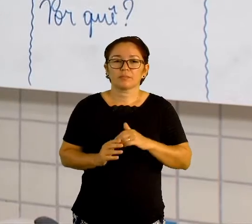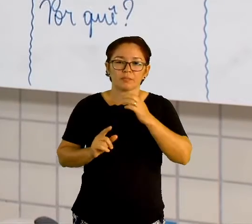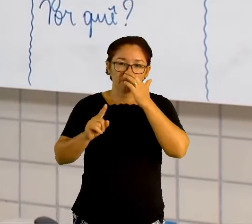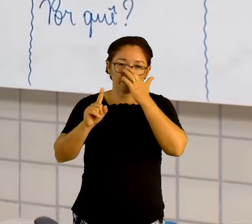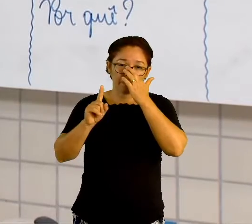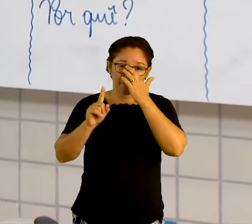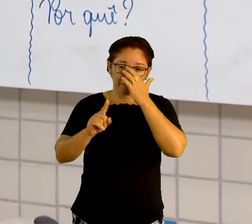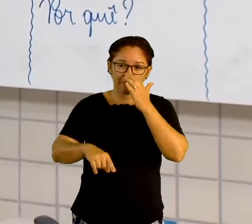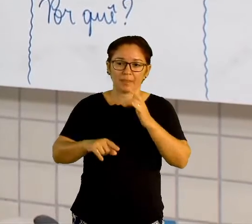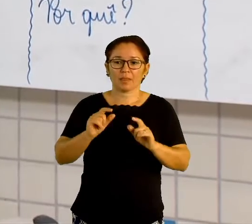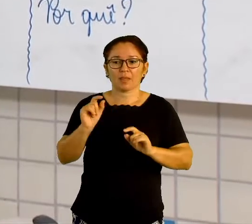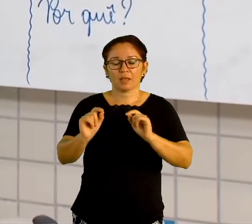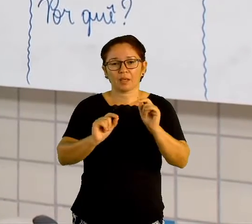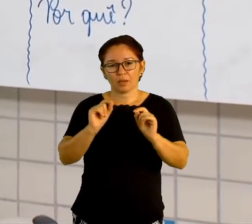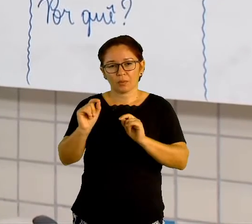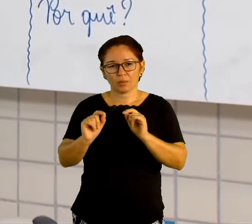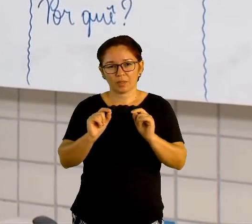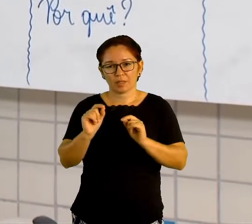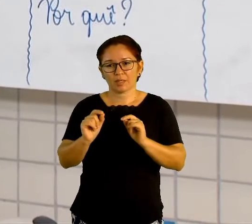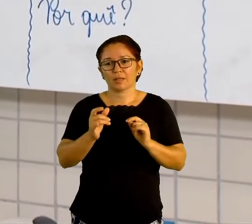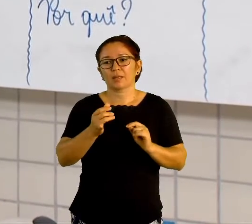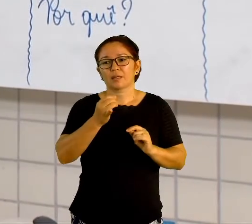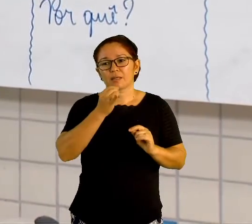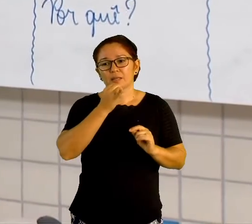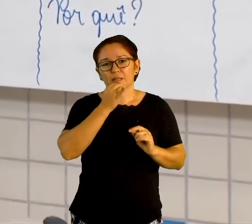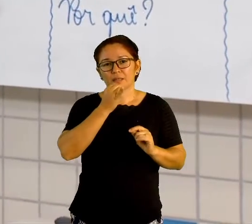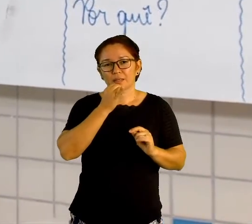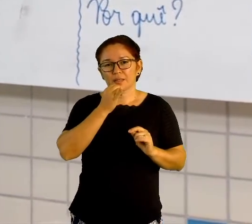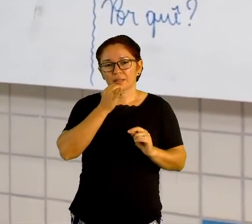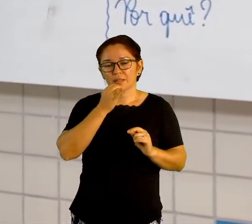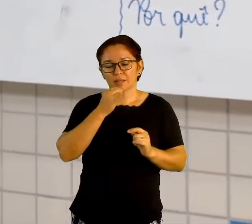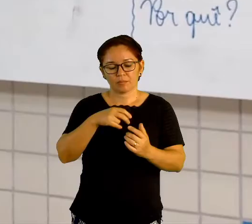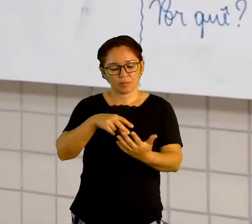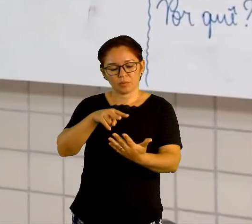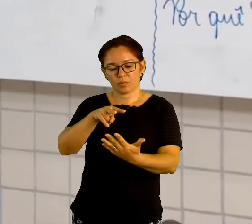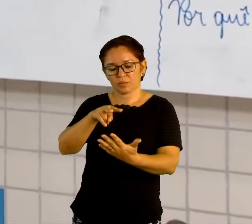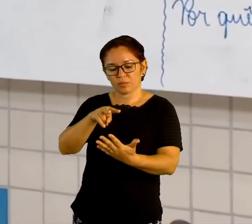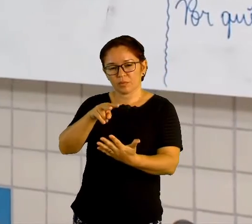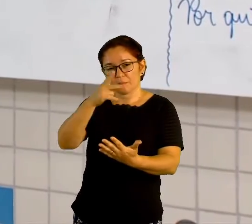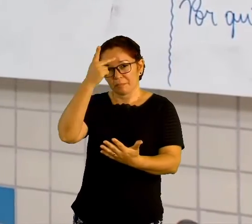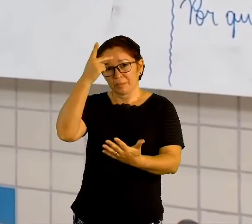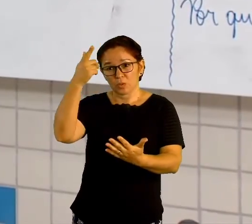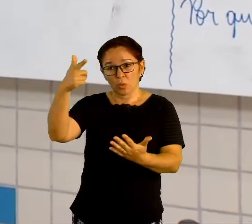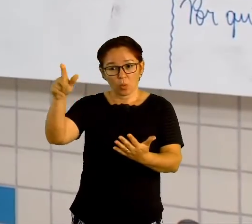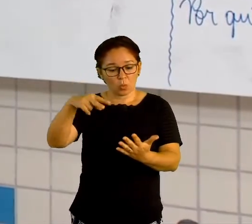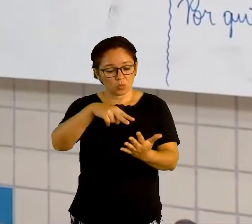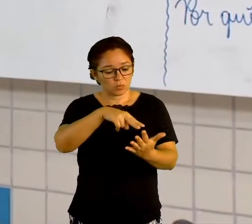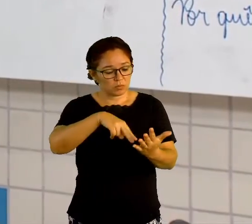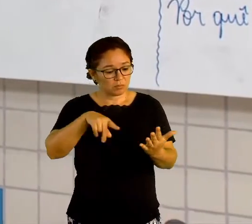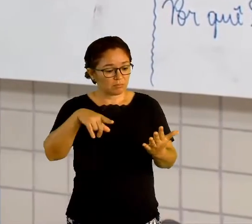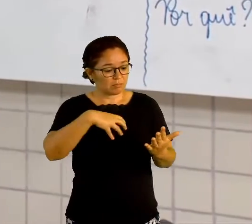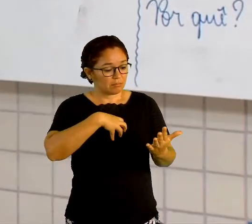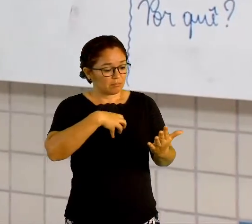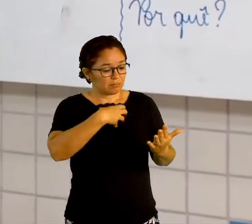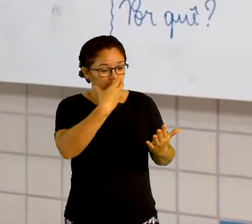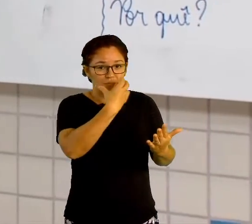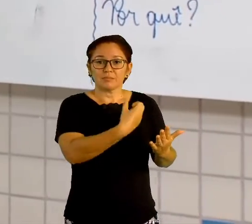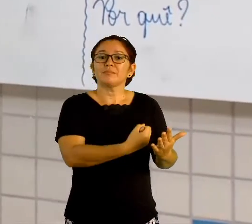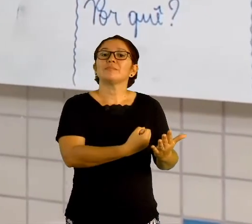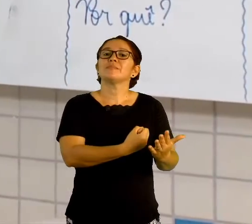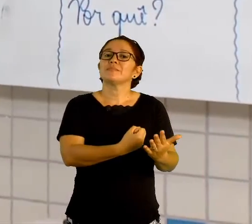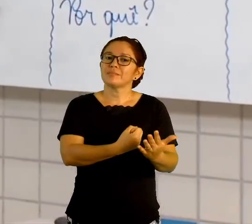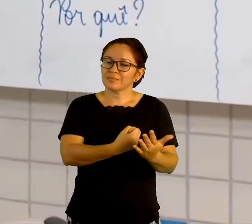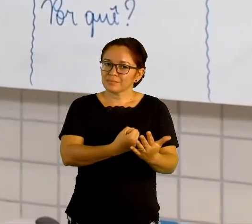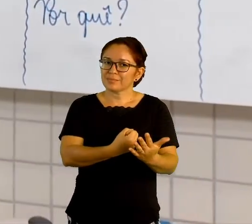sinta atraído para ler aquele jornal. O título principal. Toda notícia